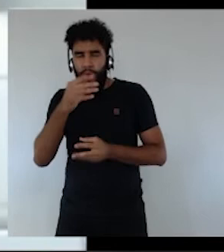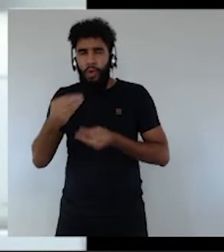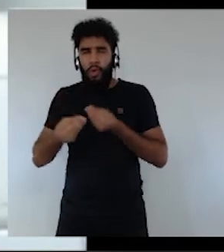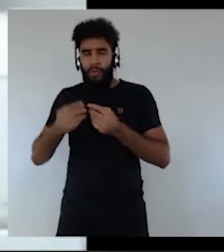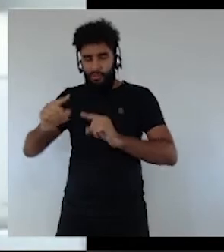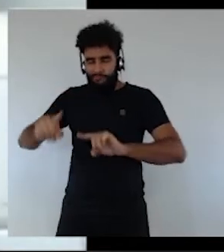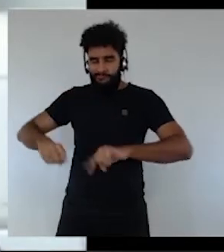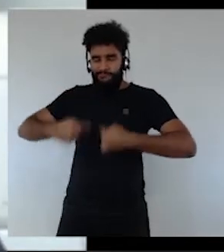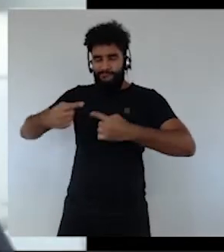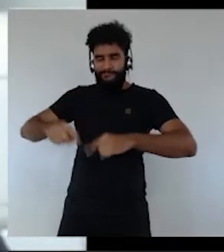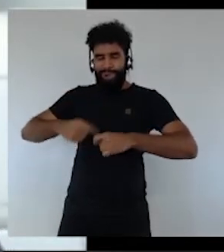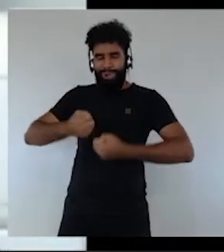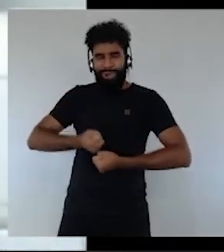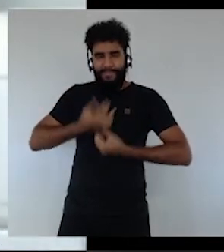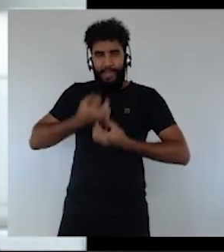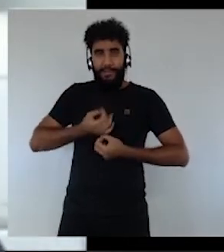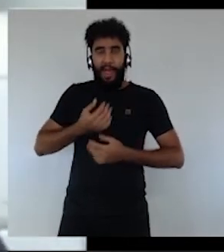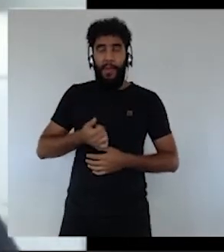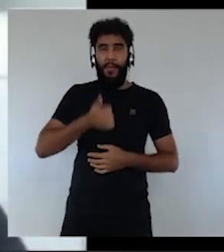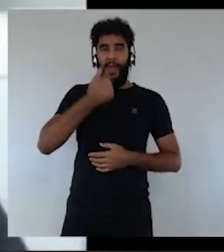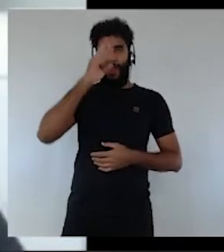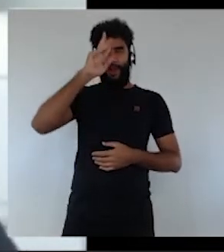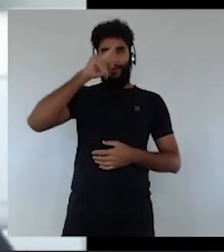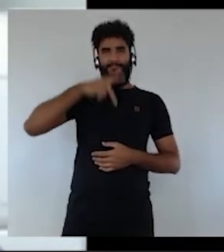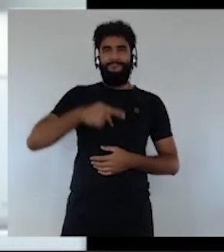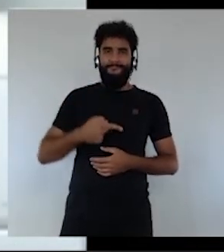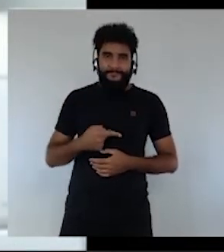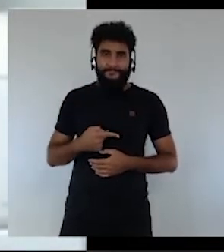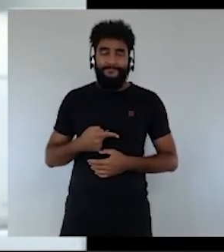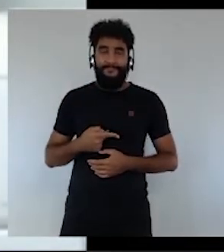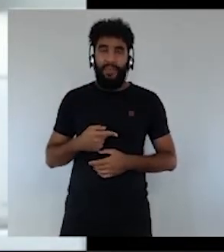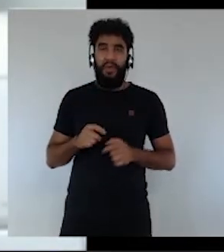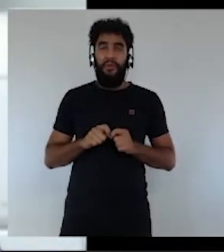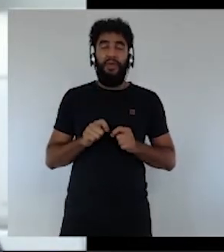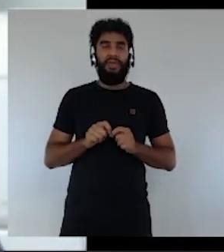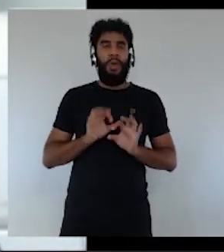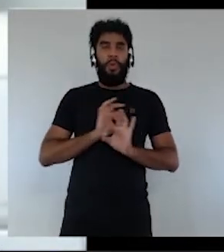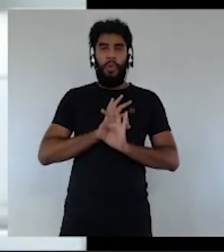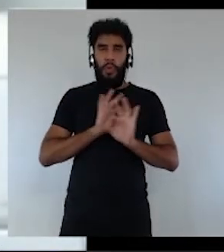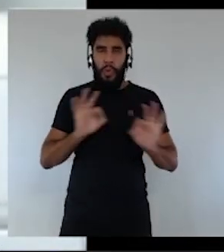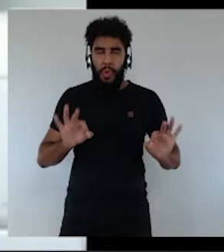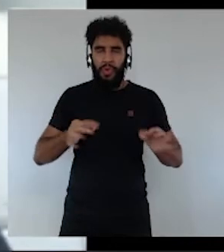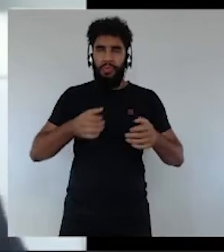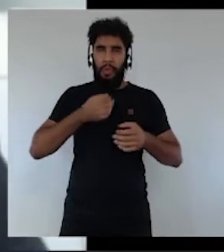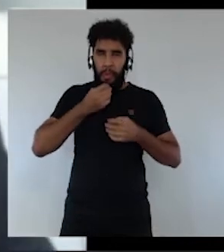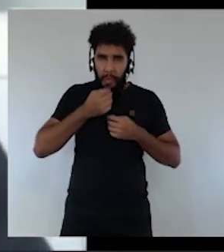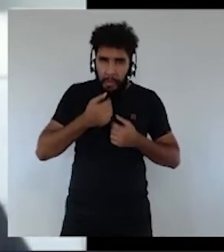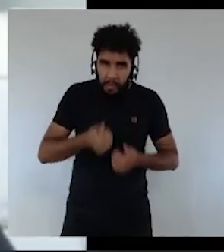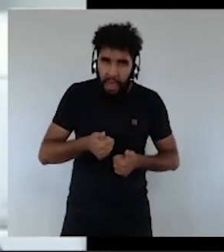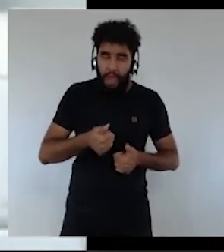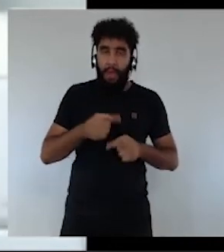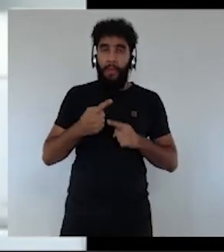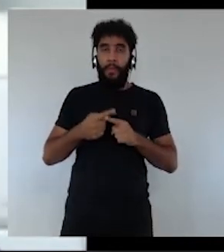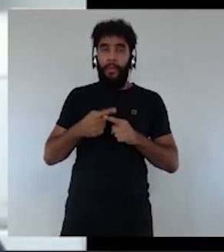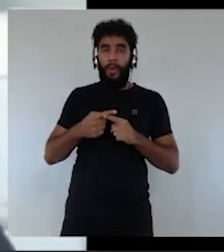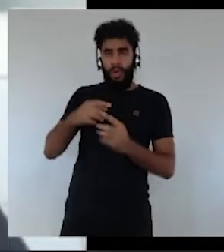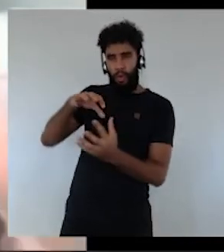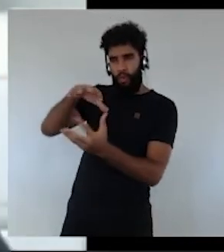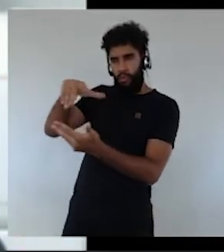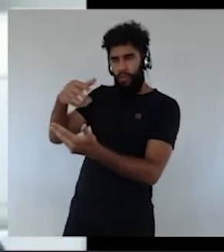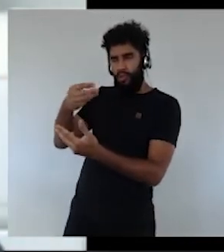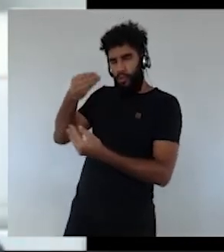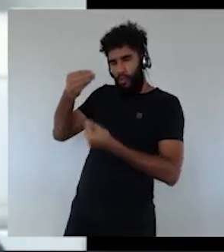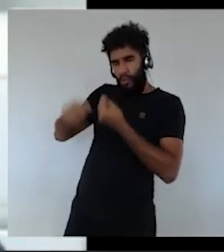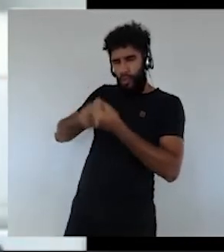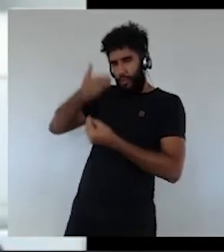que é melhor, o que há de melhor dentro de você, para tentar fazer o bem quando você pode, para tentar impactar o mundo. Isso é